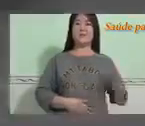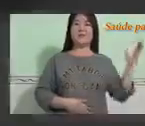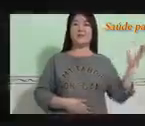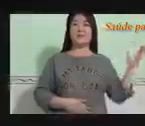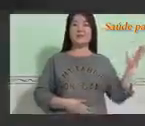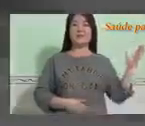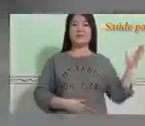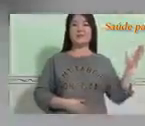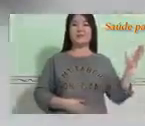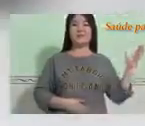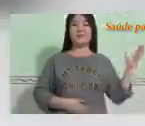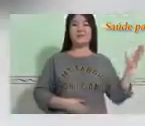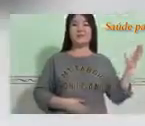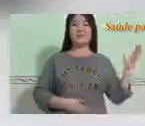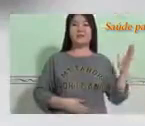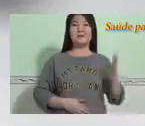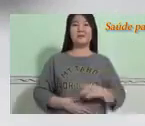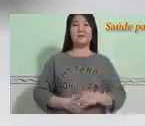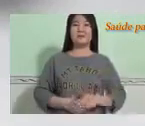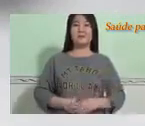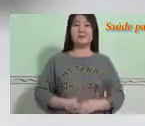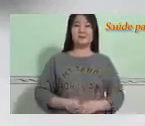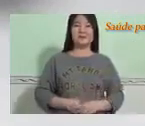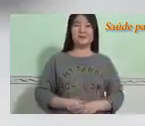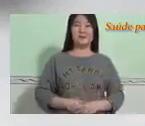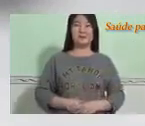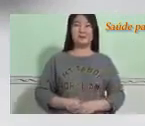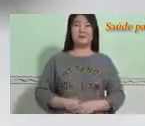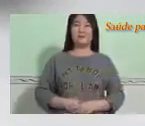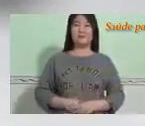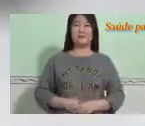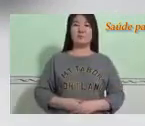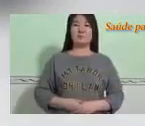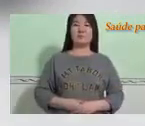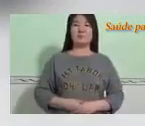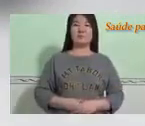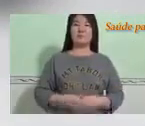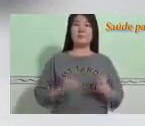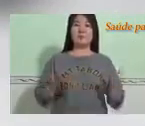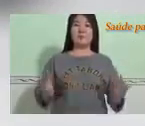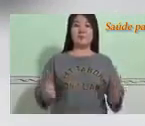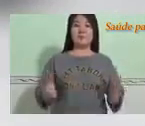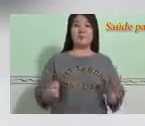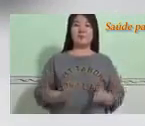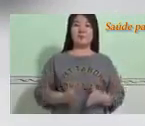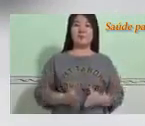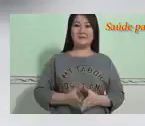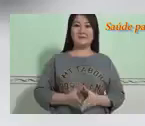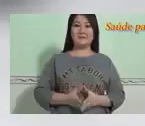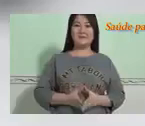LULASSATIOCONHSIDASPORSERRAM pluripotentes, são capazes de reparar tecidos do corpo e têm potencial para tratar